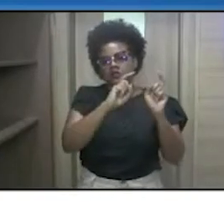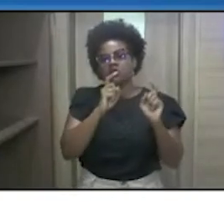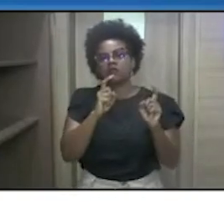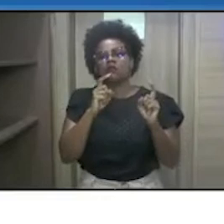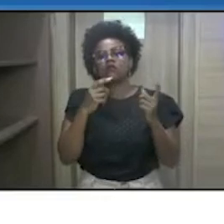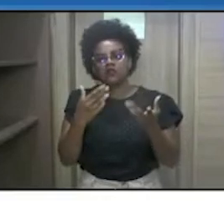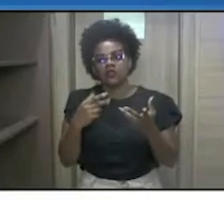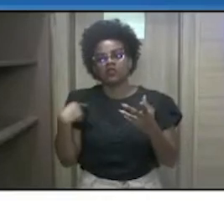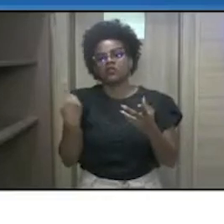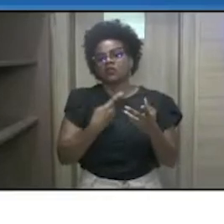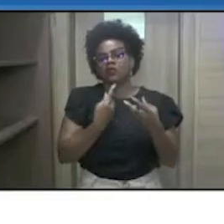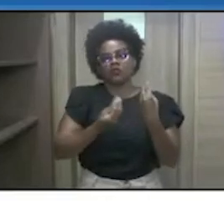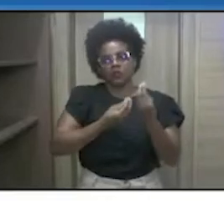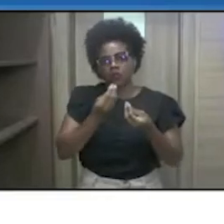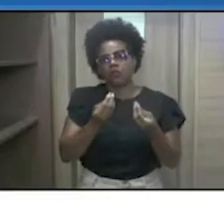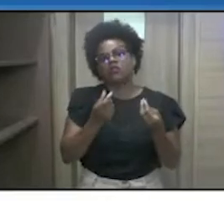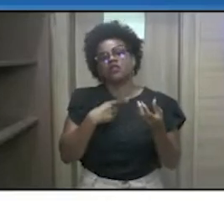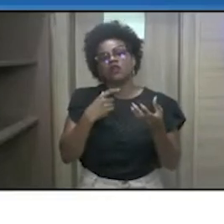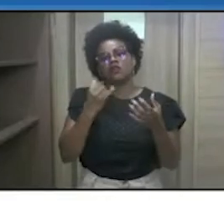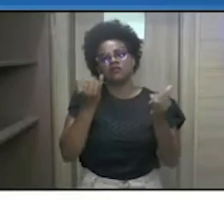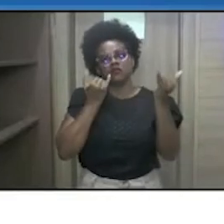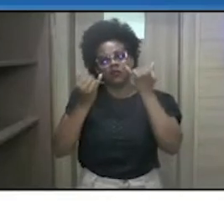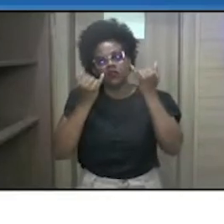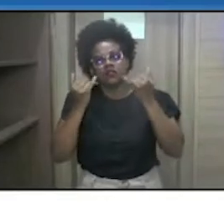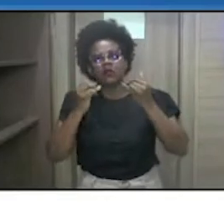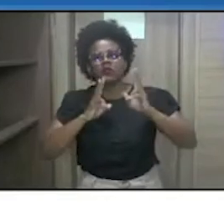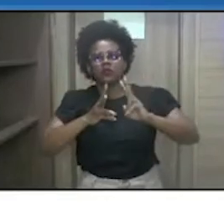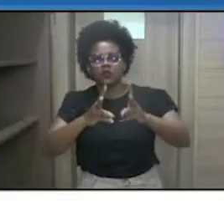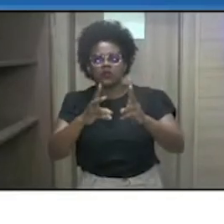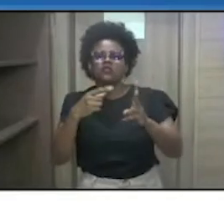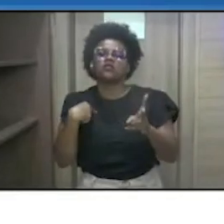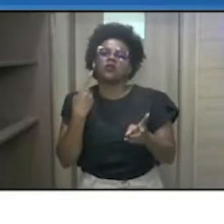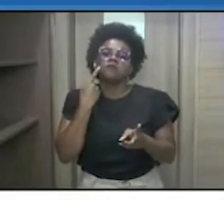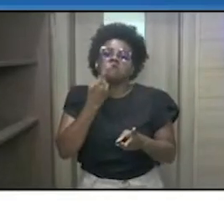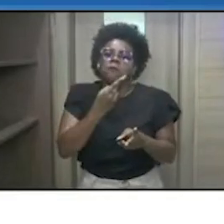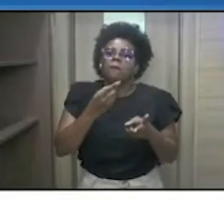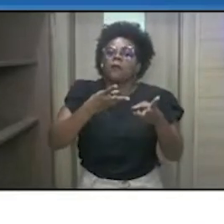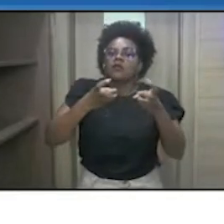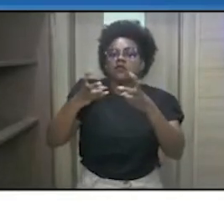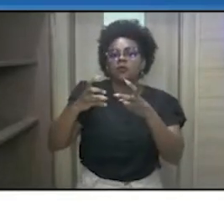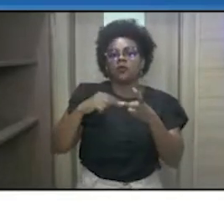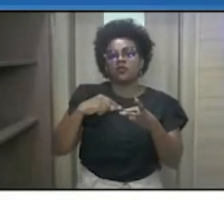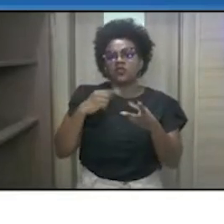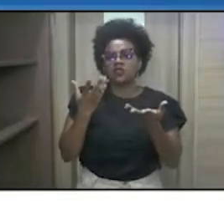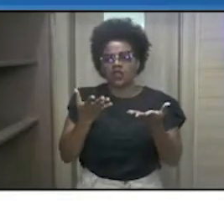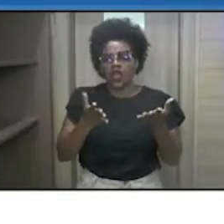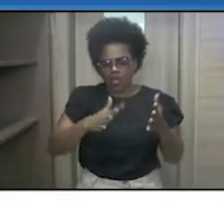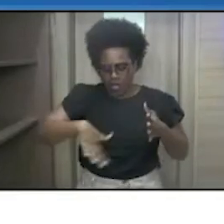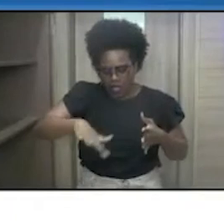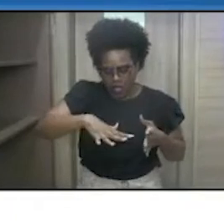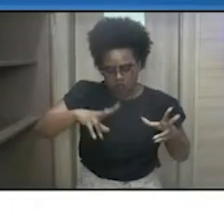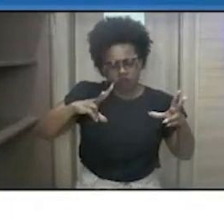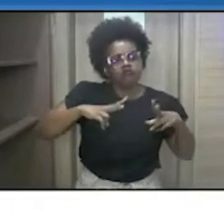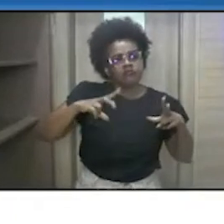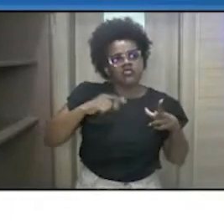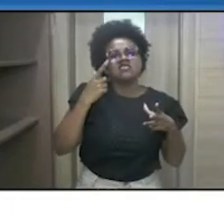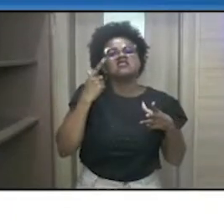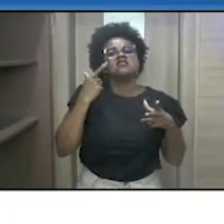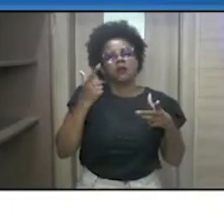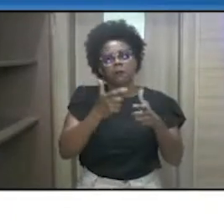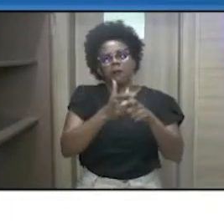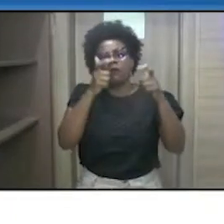que a gente na coleta de dados empírica viu que já é uma realidade no setor privado. A maioria